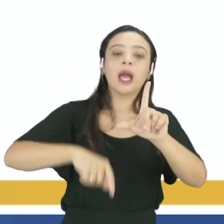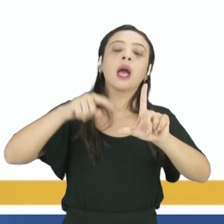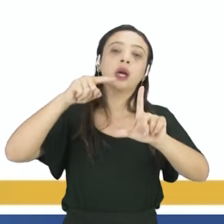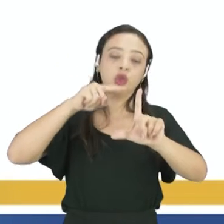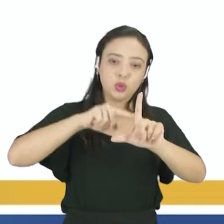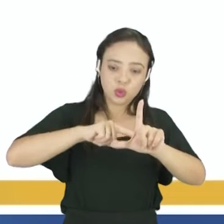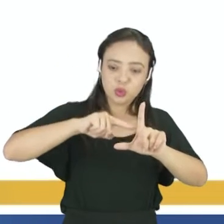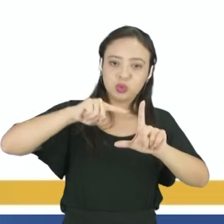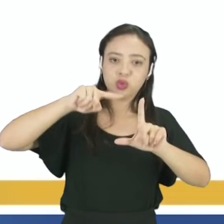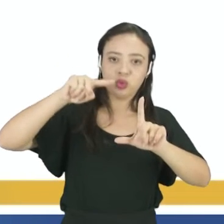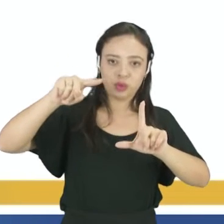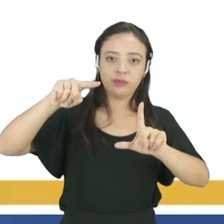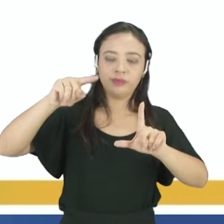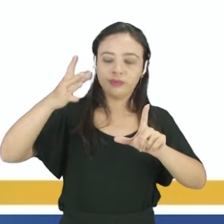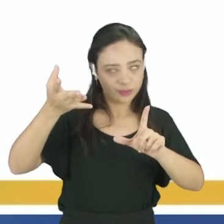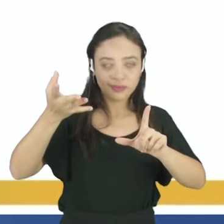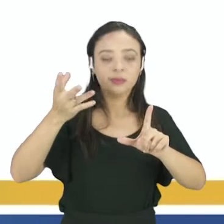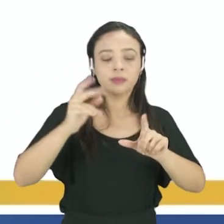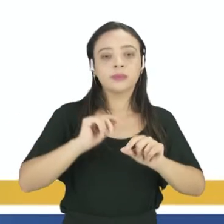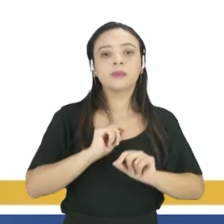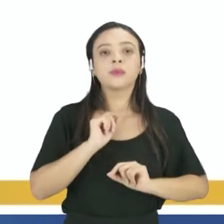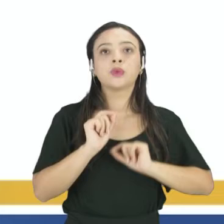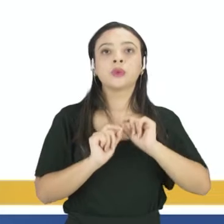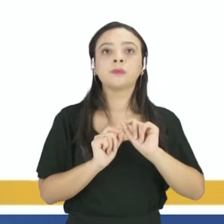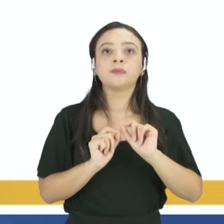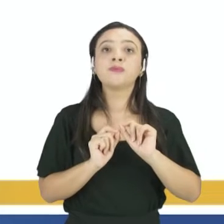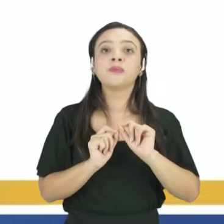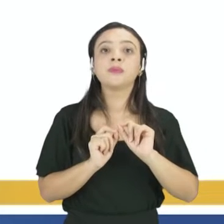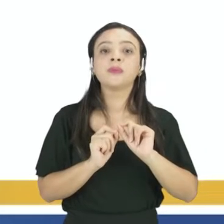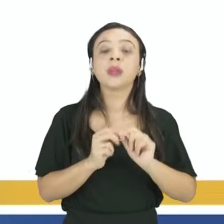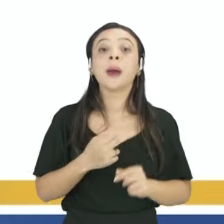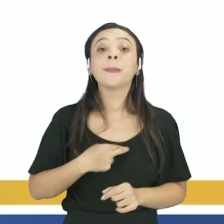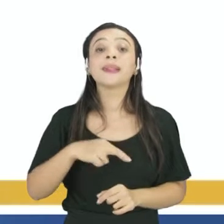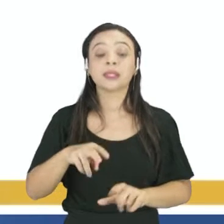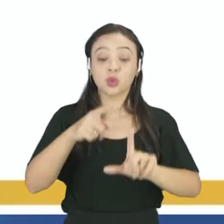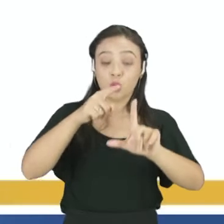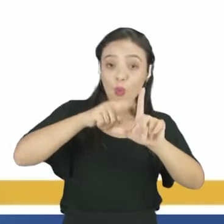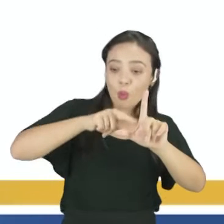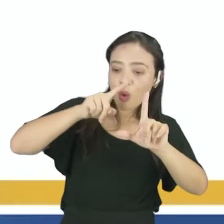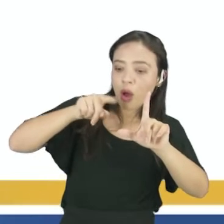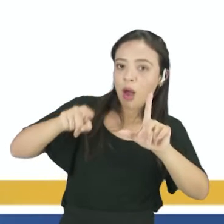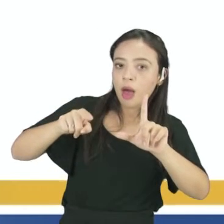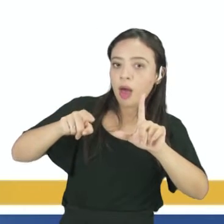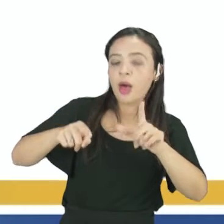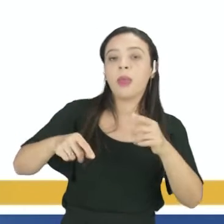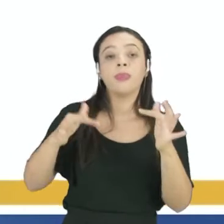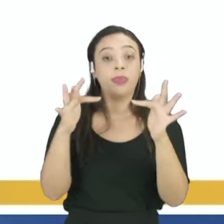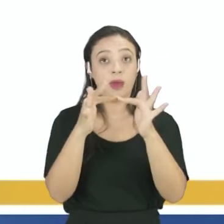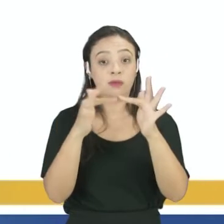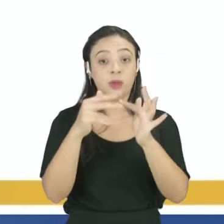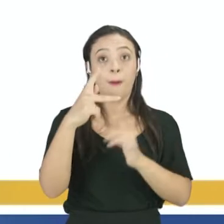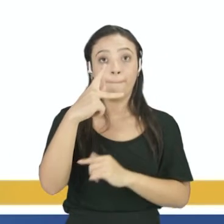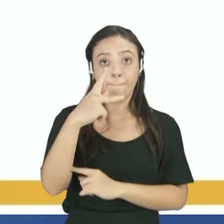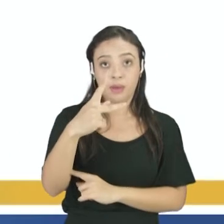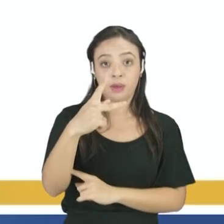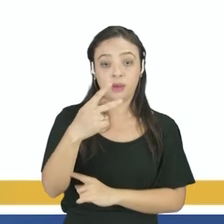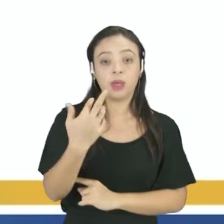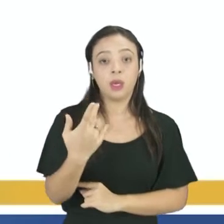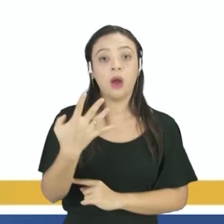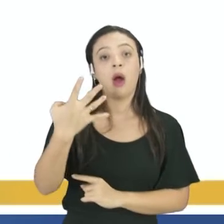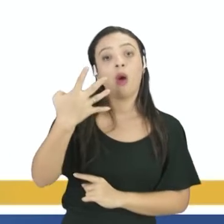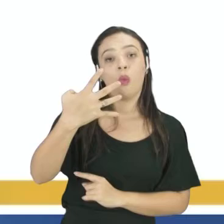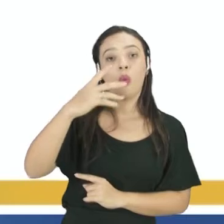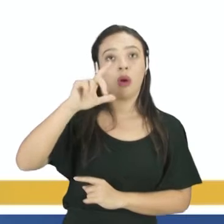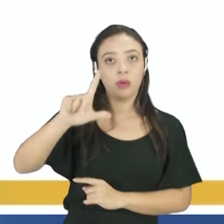cartesiano, certinho? Isso quer dizer, né, que a representação gráfica da função P igual a 4L é uma reta que